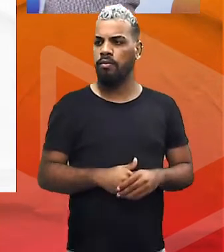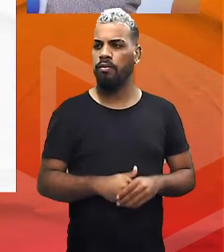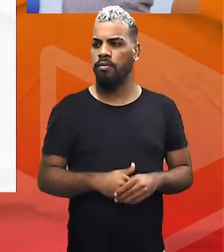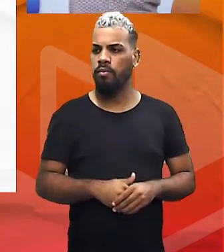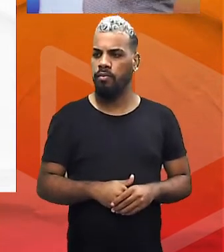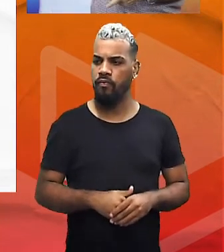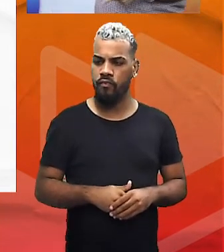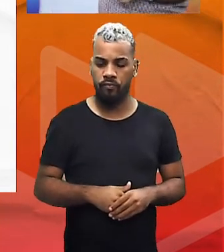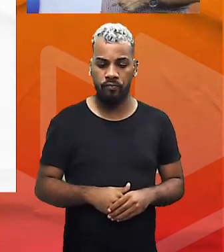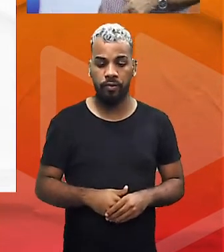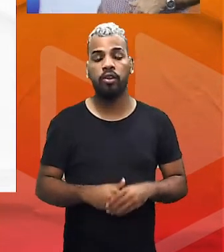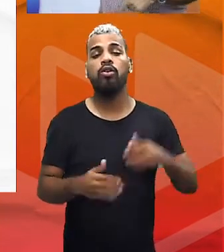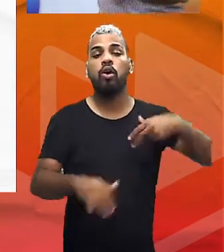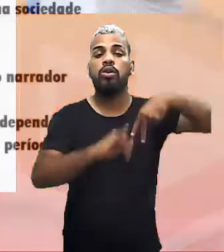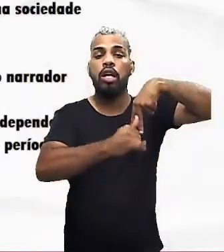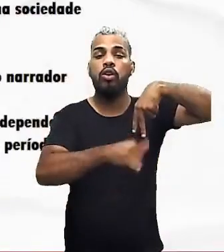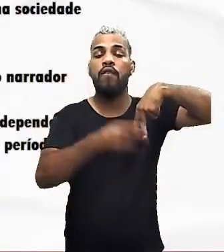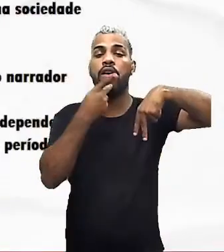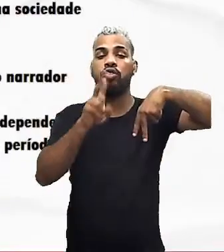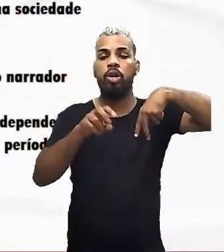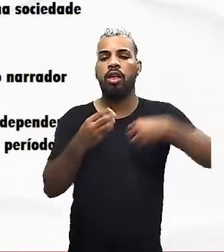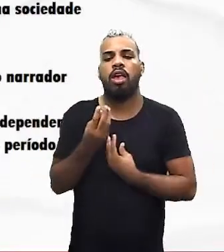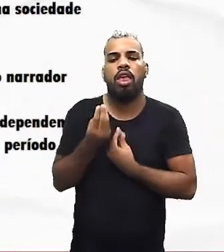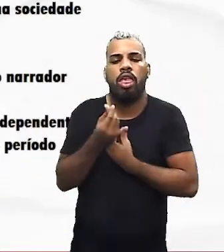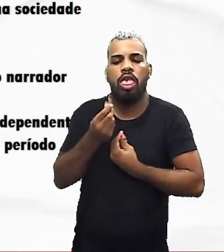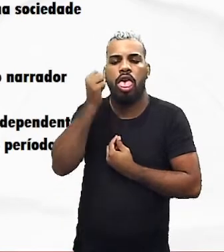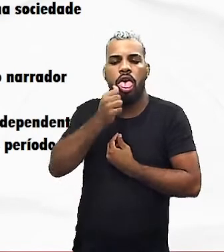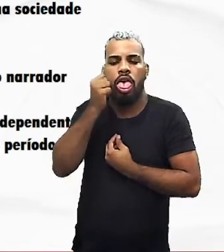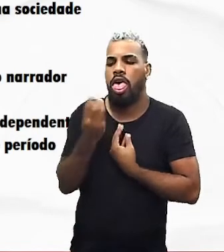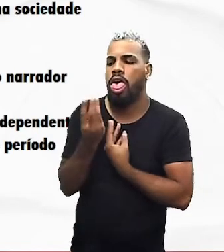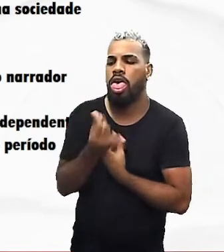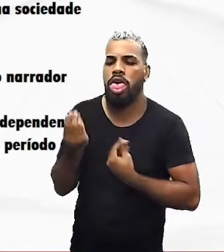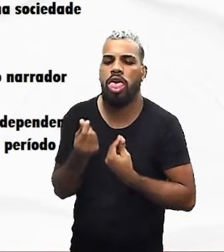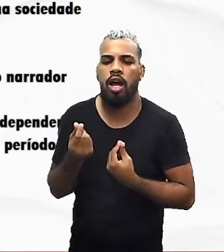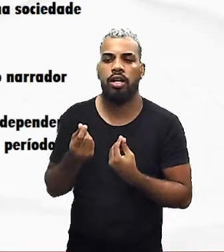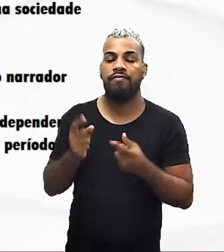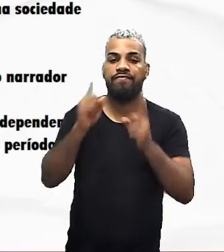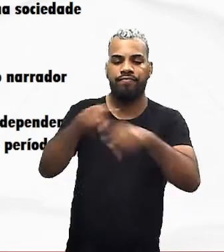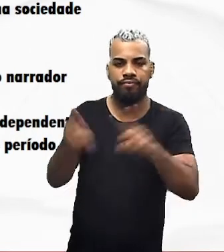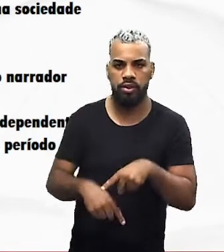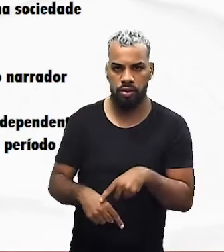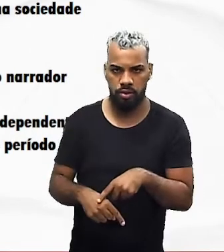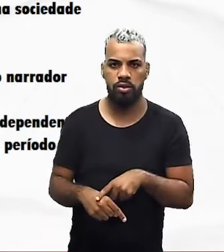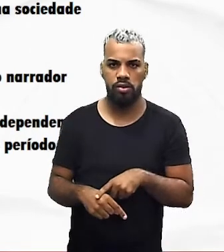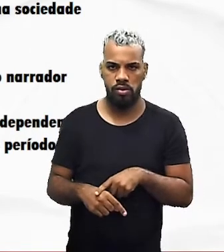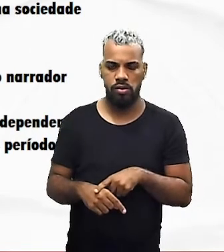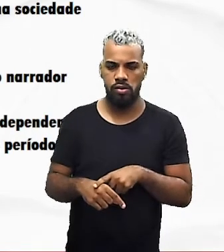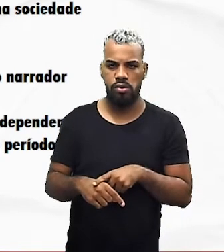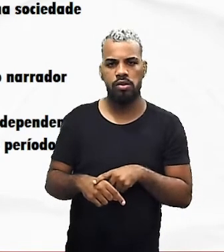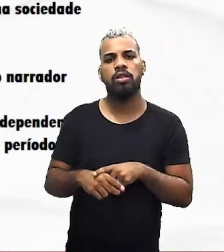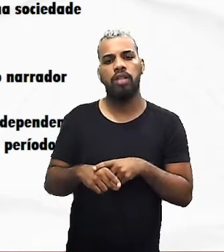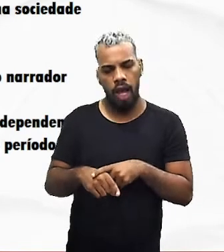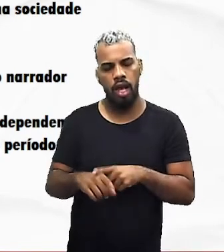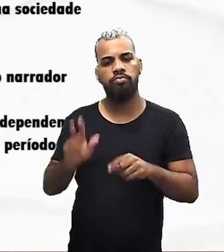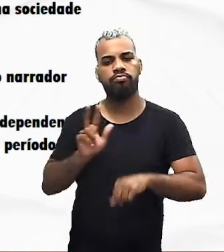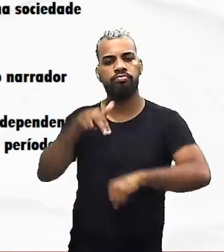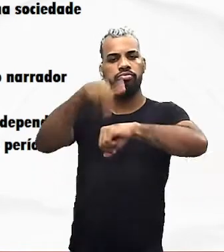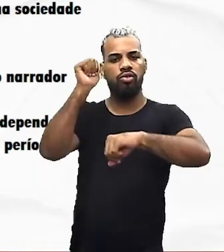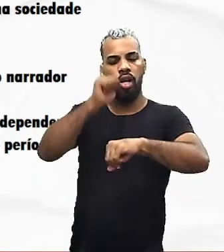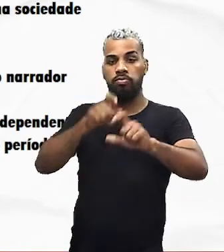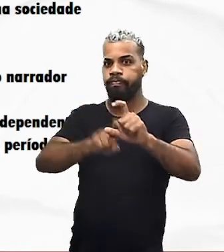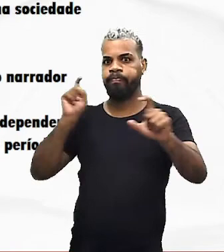narrador evidencia o cerceamento sexista à autoridade da mulher, financeiramente independente. Então